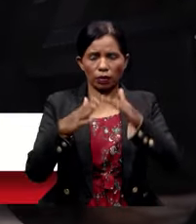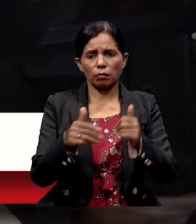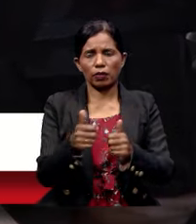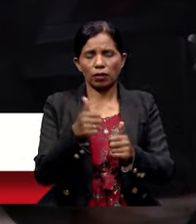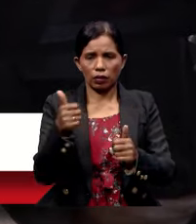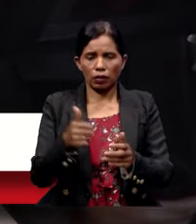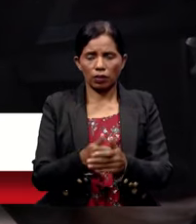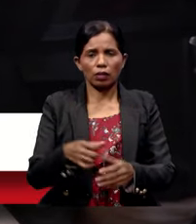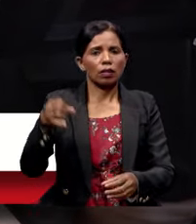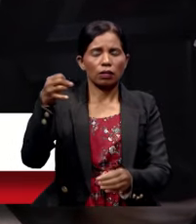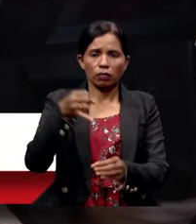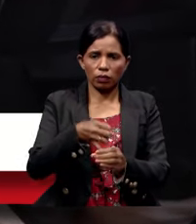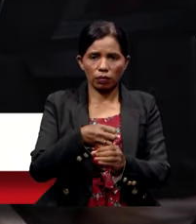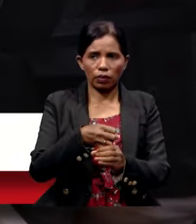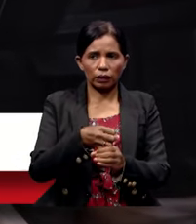Nebet envolve